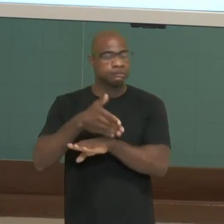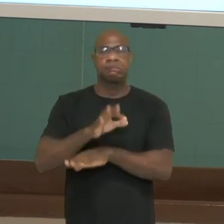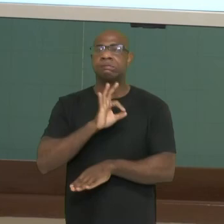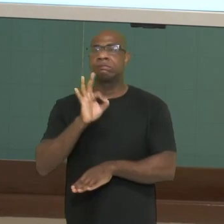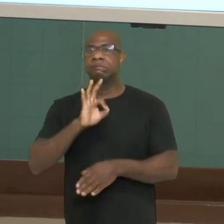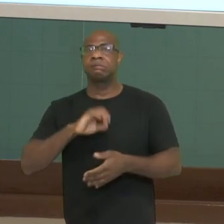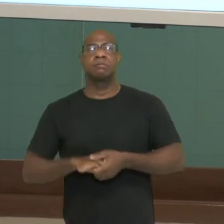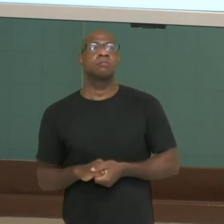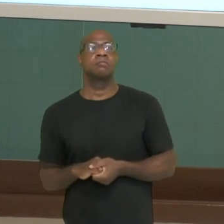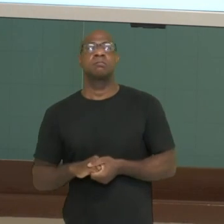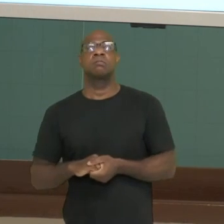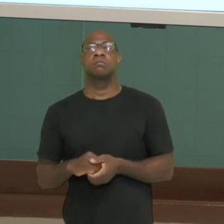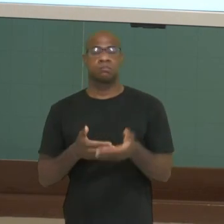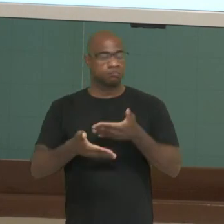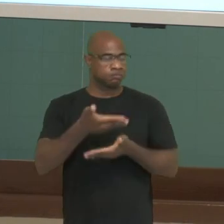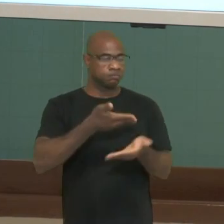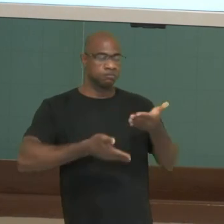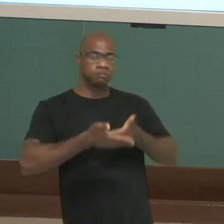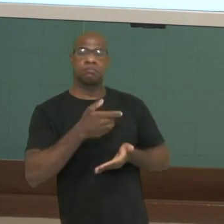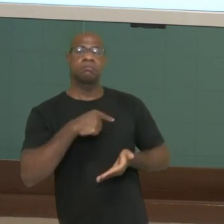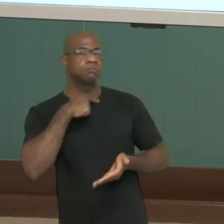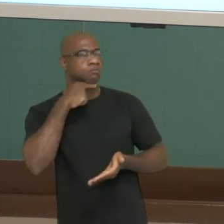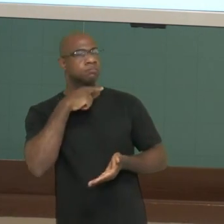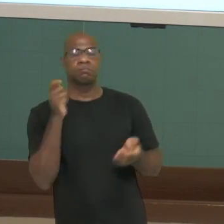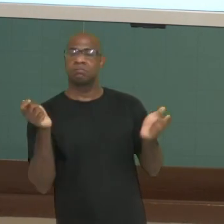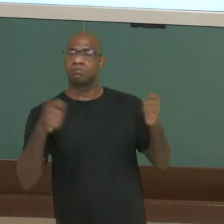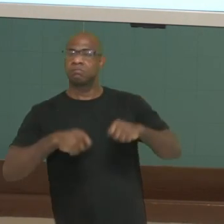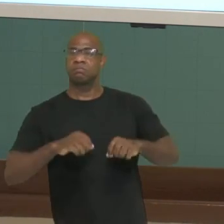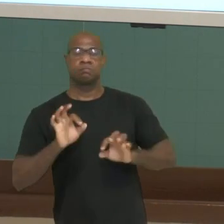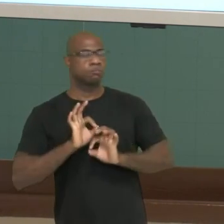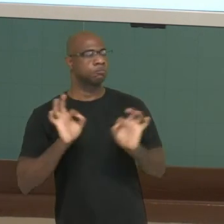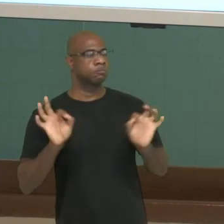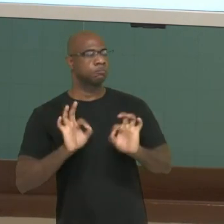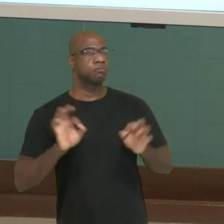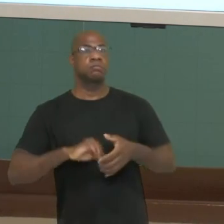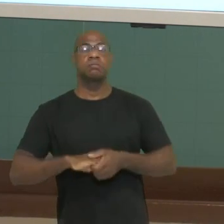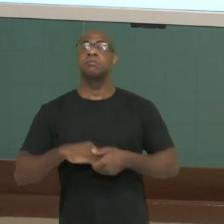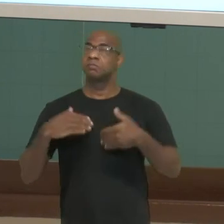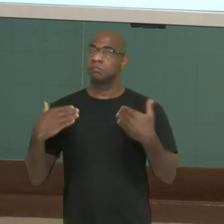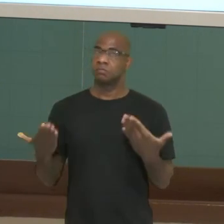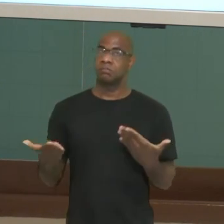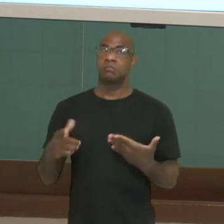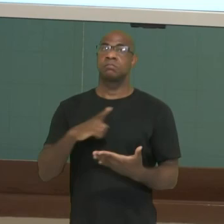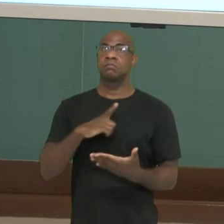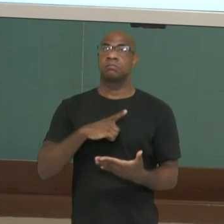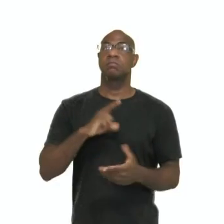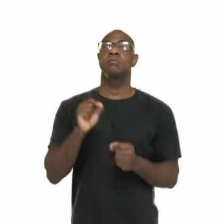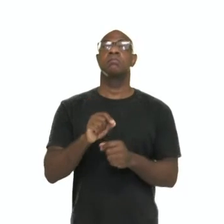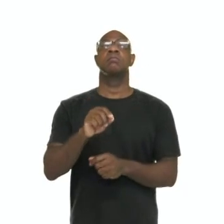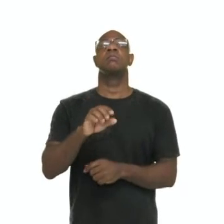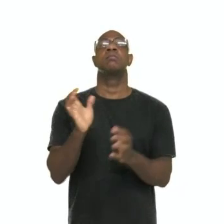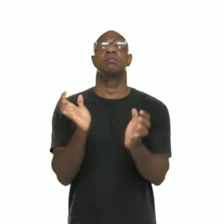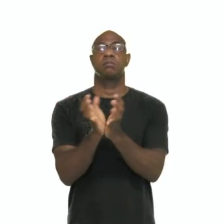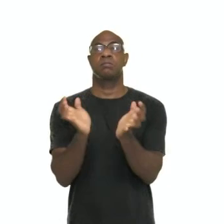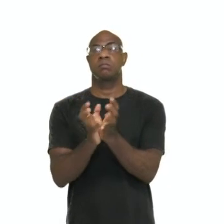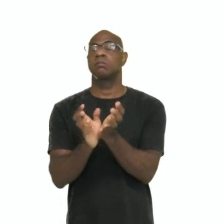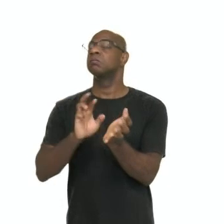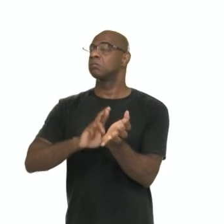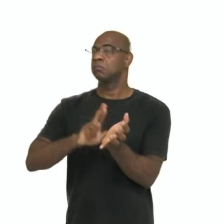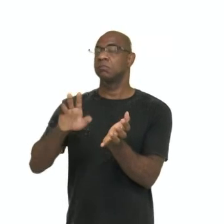se intercruzar. As duas populações constituem espécies